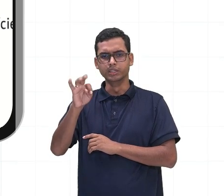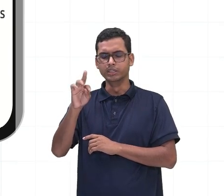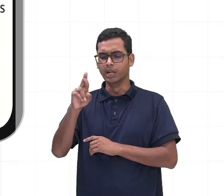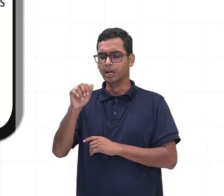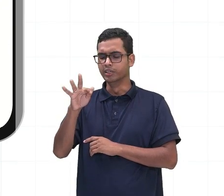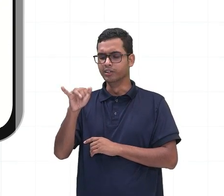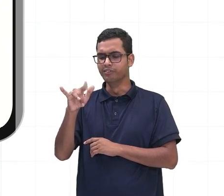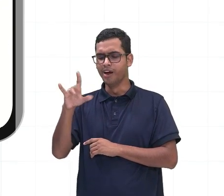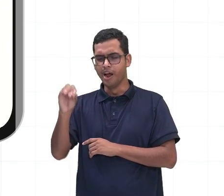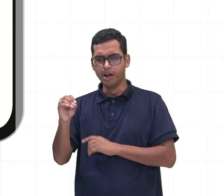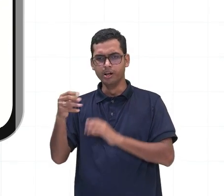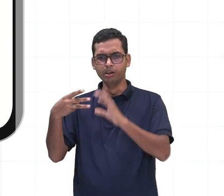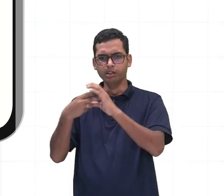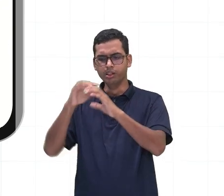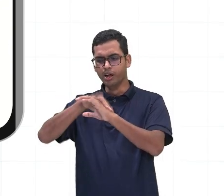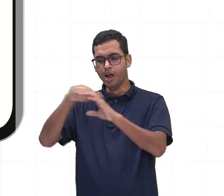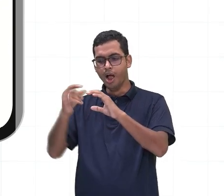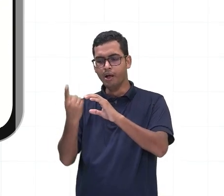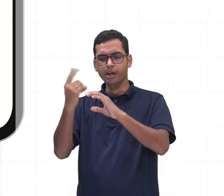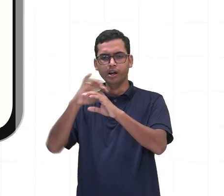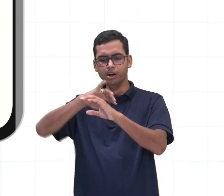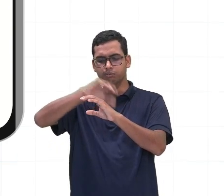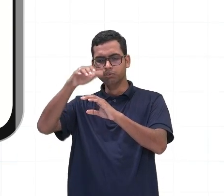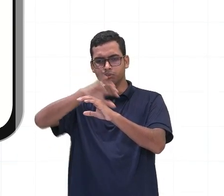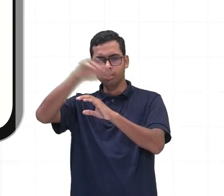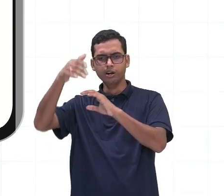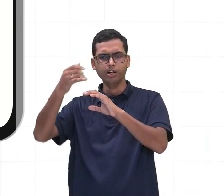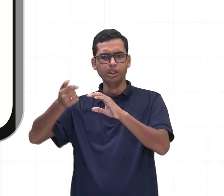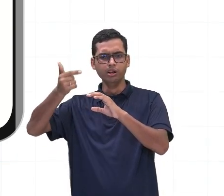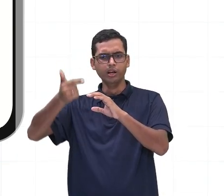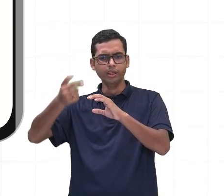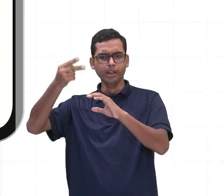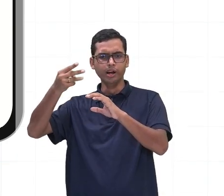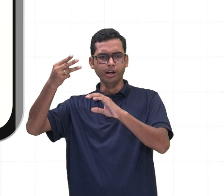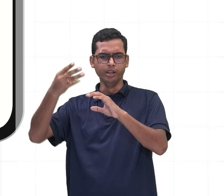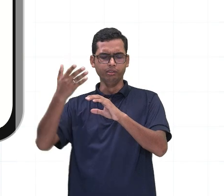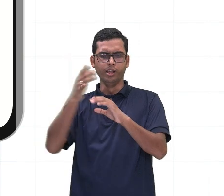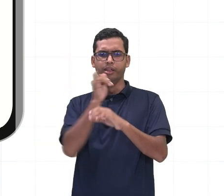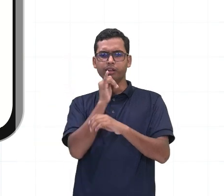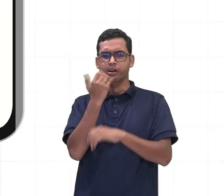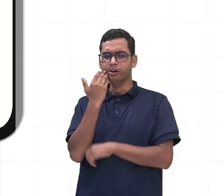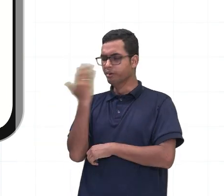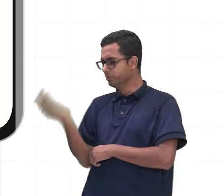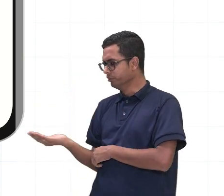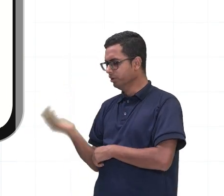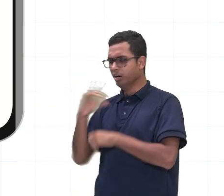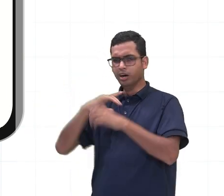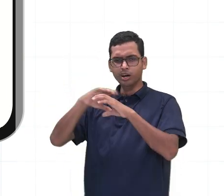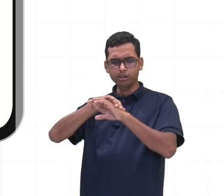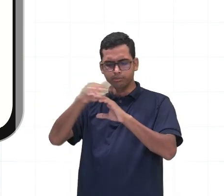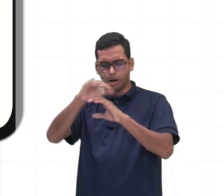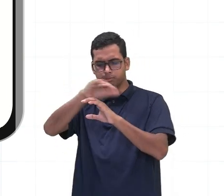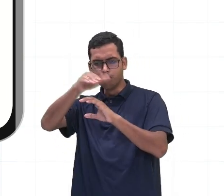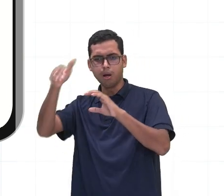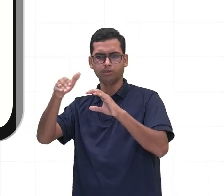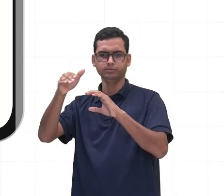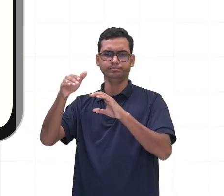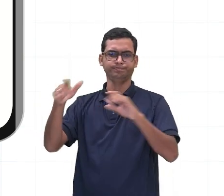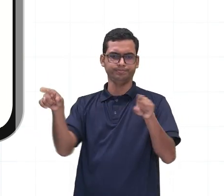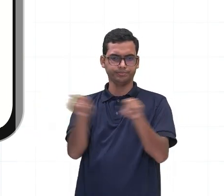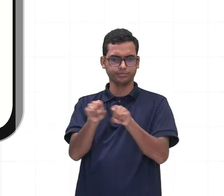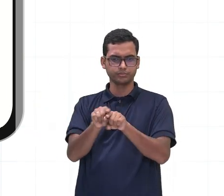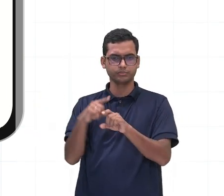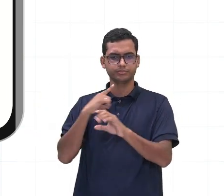ter mais de uma camada. Como, por exemplo, esse aqui de baixo. Ele tem mais de uma camada, ele é chamado